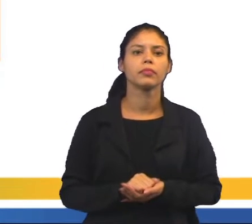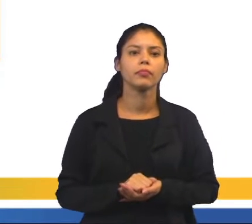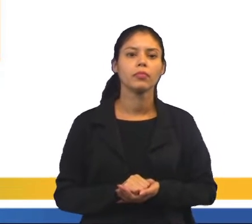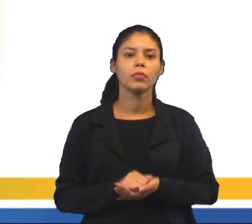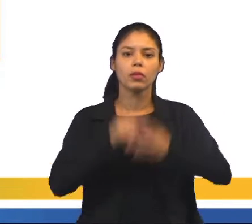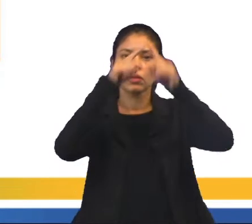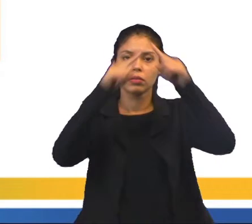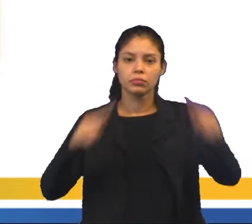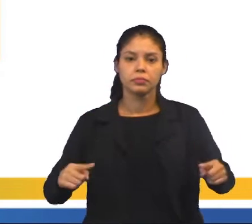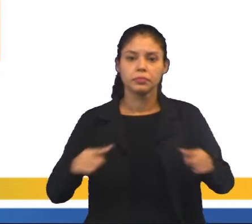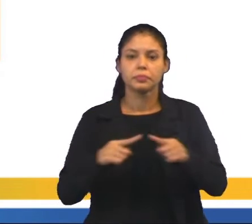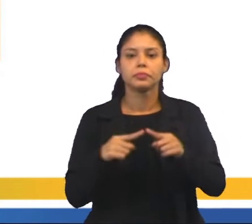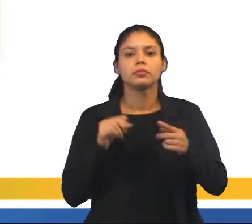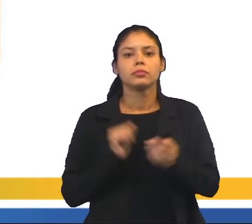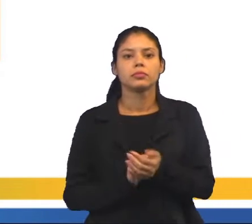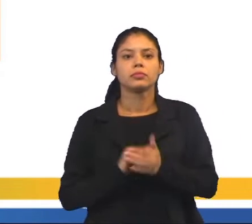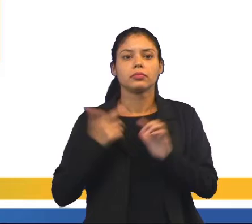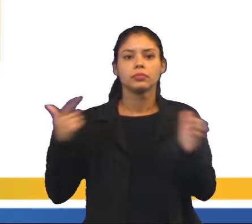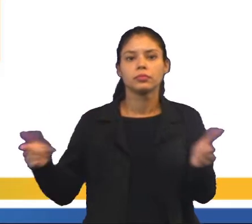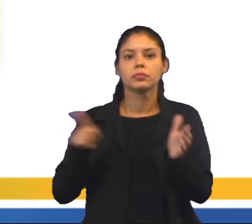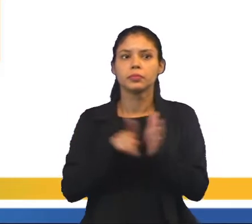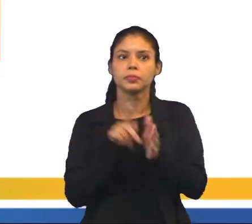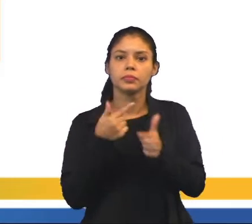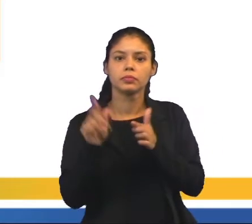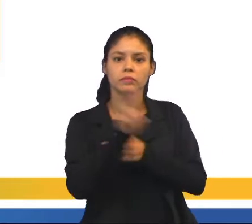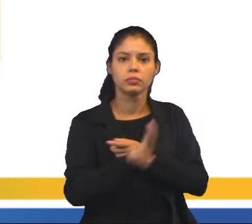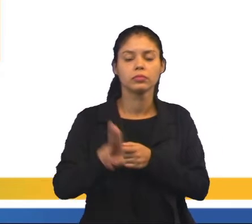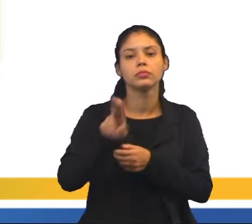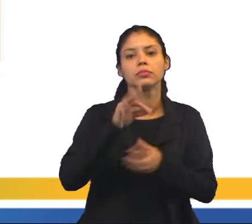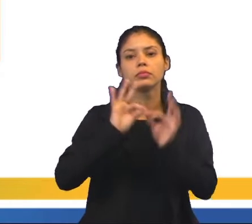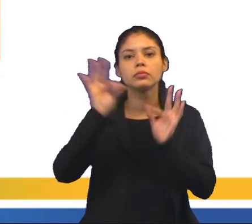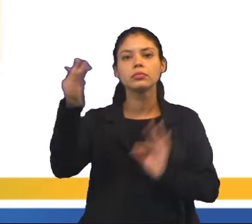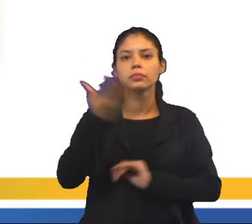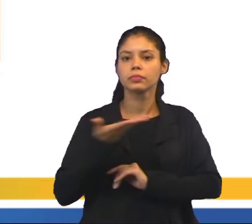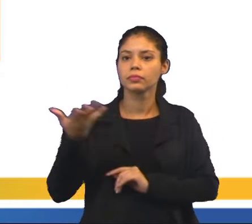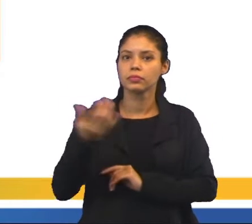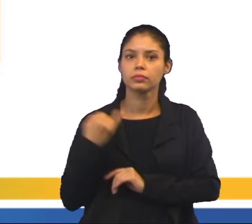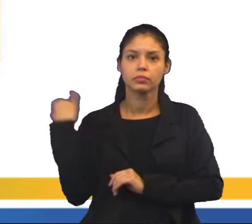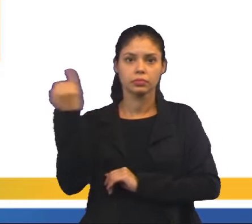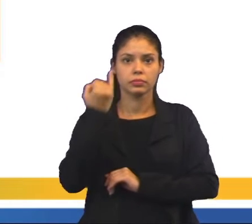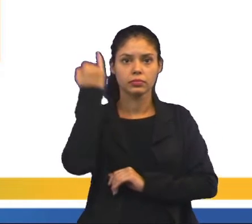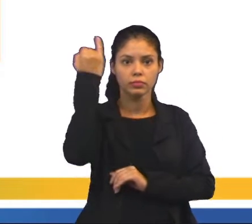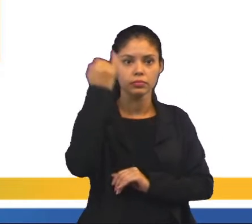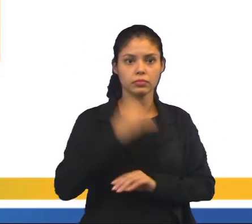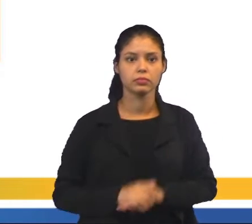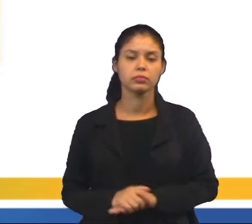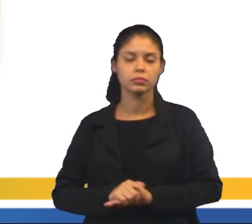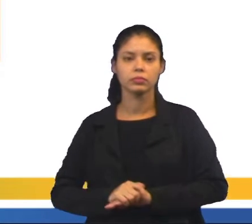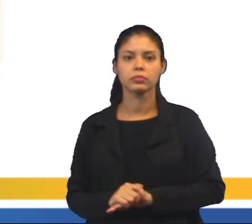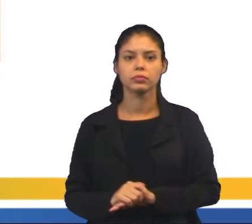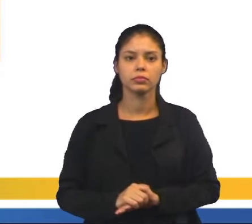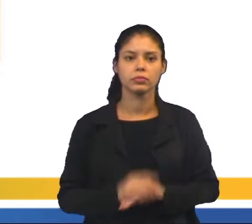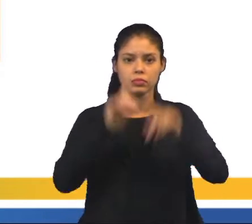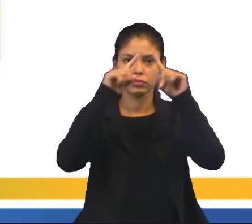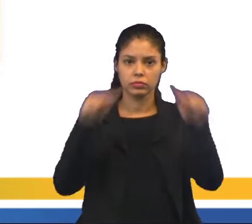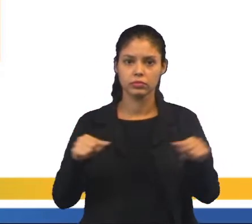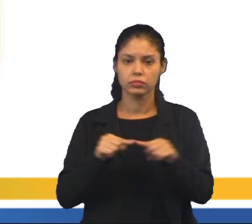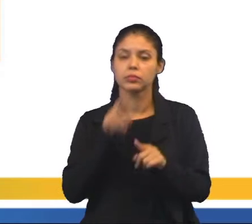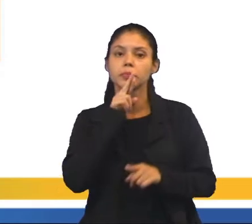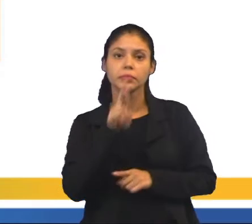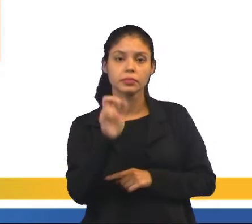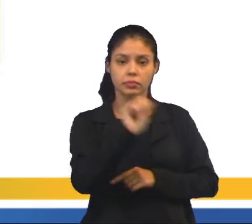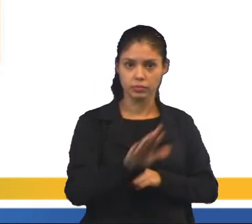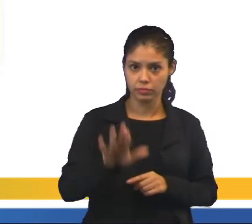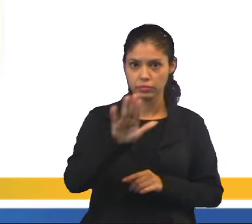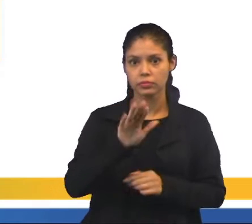De um triângulo, na maioria das situações, usamos as medidas da base e da altura de um triângulo para